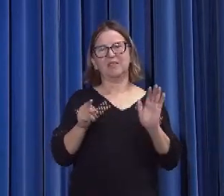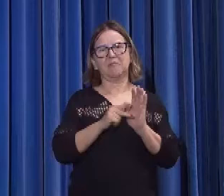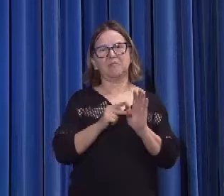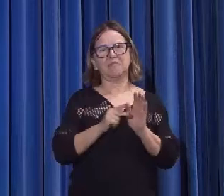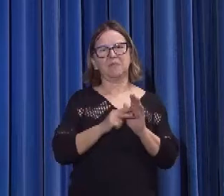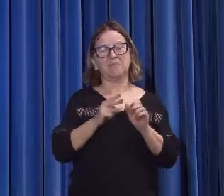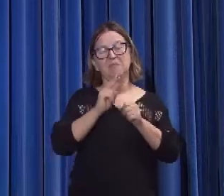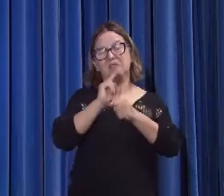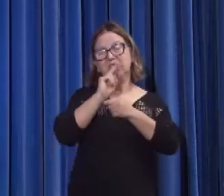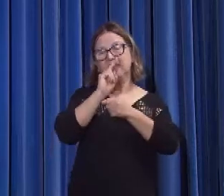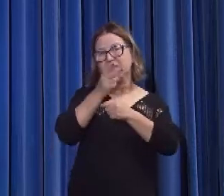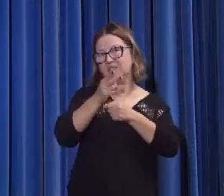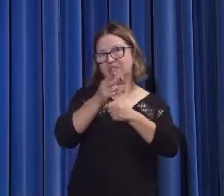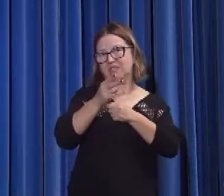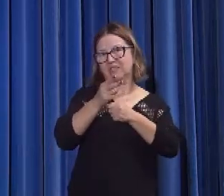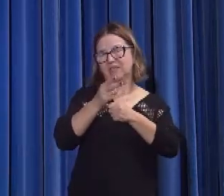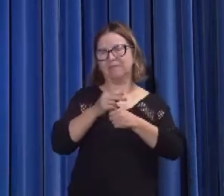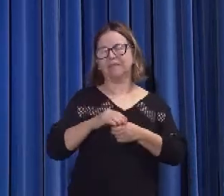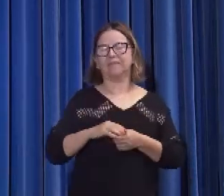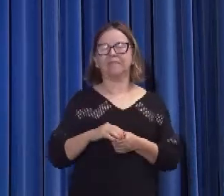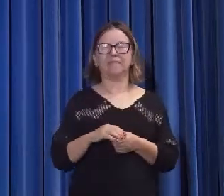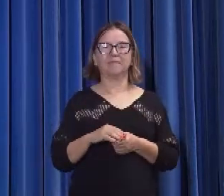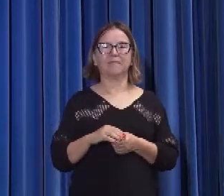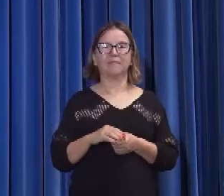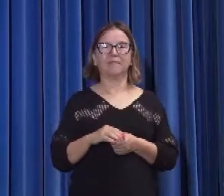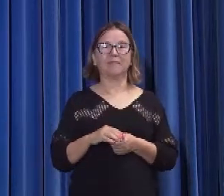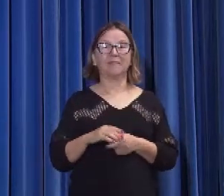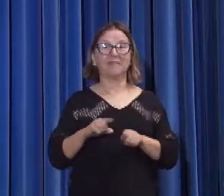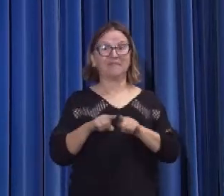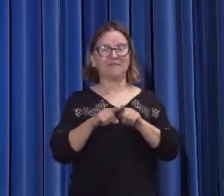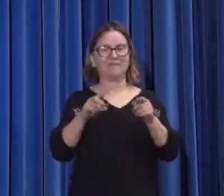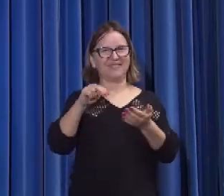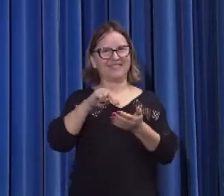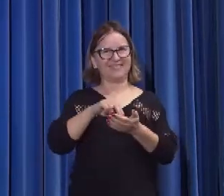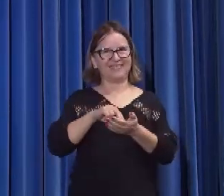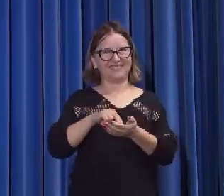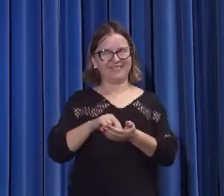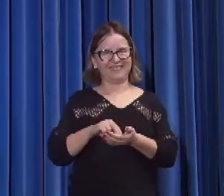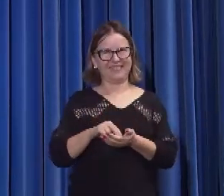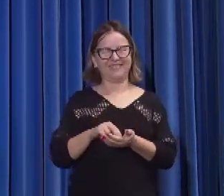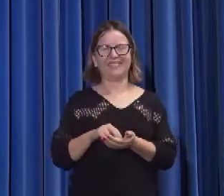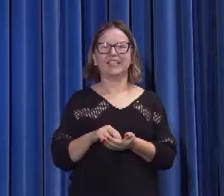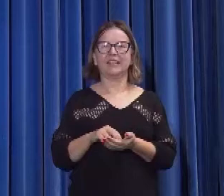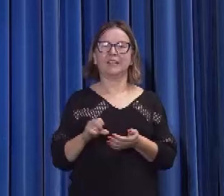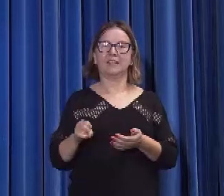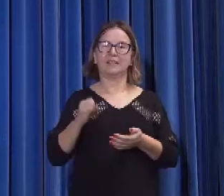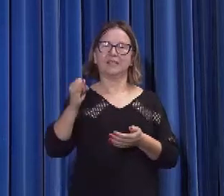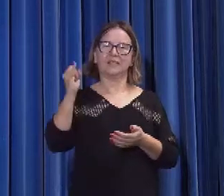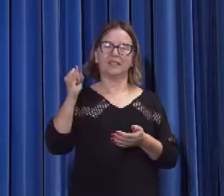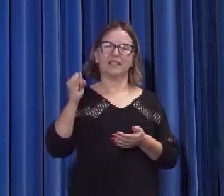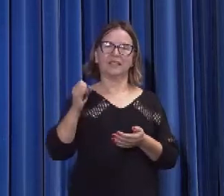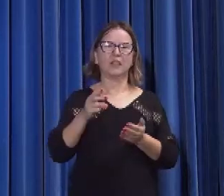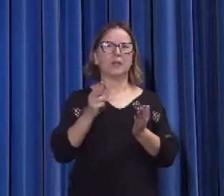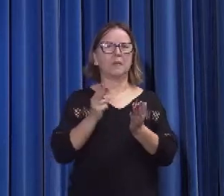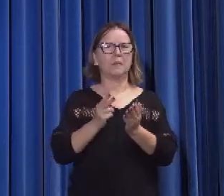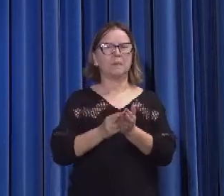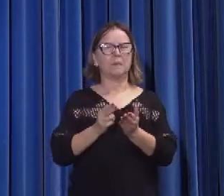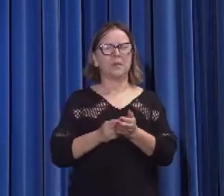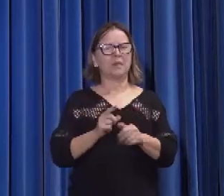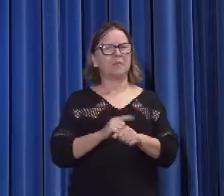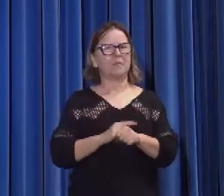Então a perseverança, por outro lado, nos mantém firmes, mesmo quando nós somos